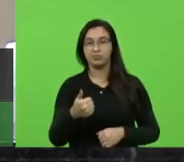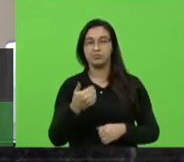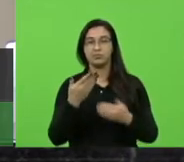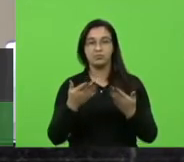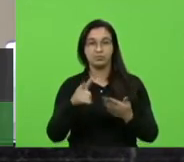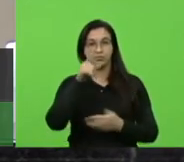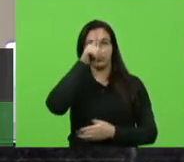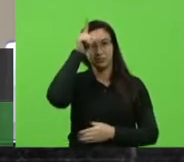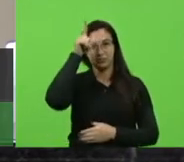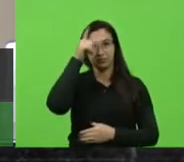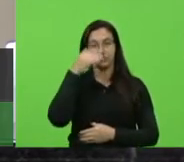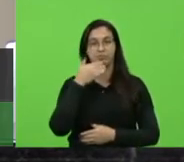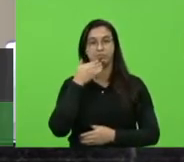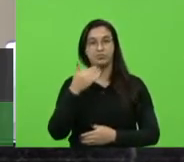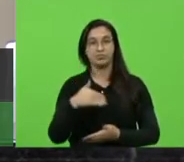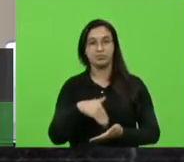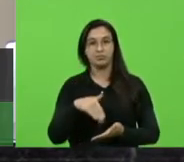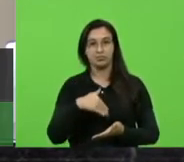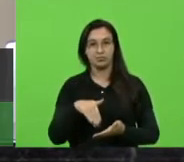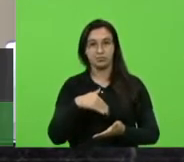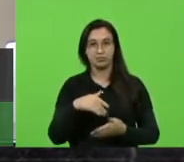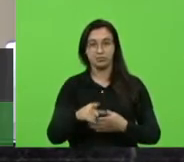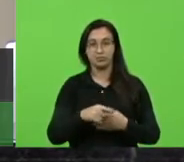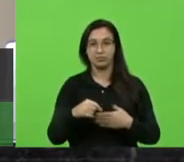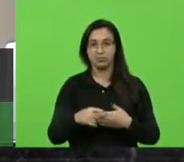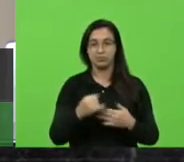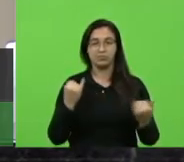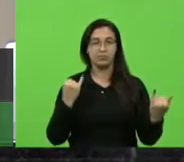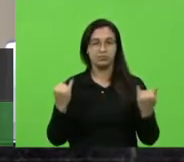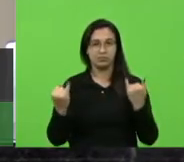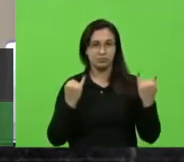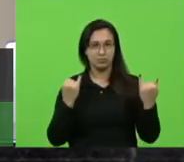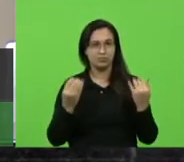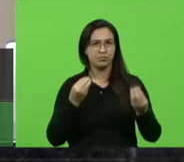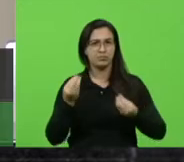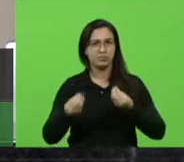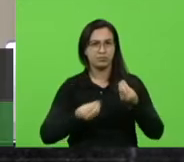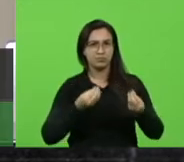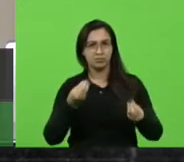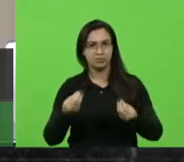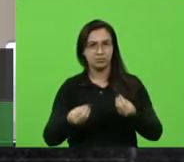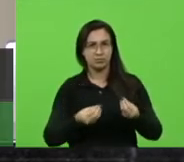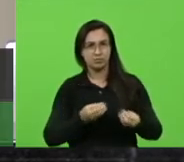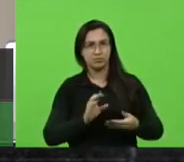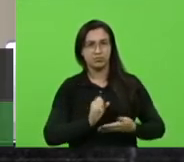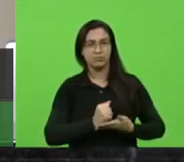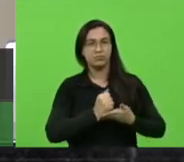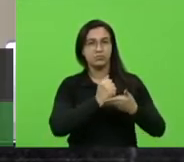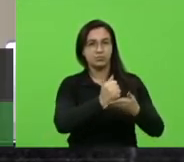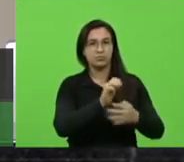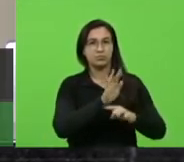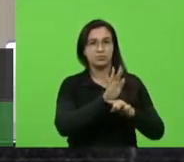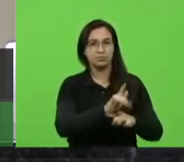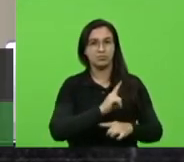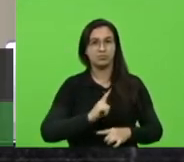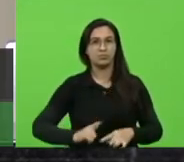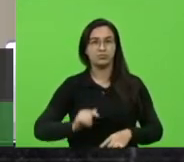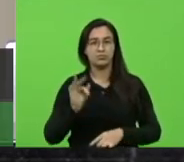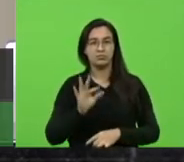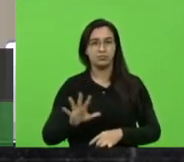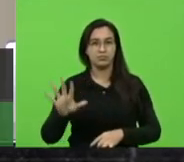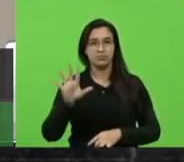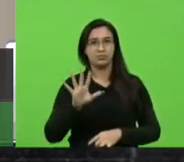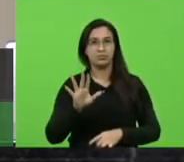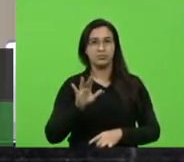Lima, solicitando ao secretário de Estado da Casa Civil informações acerca do suporte prestado pelo governo federal ao governo do